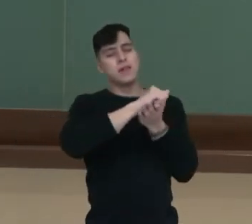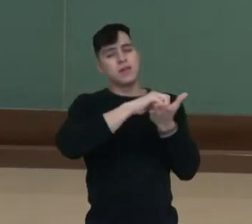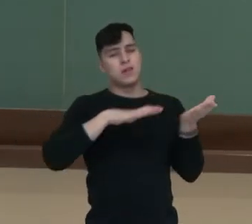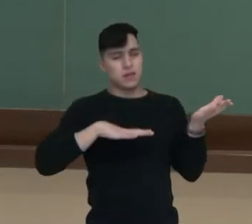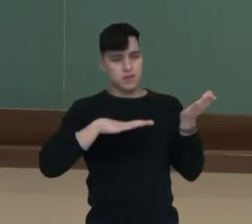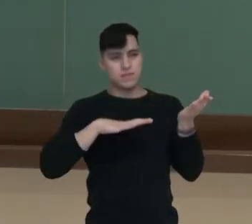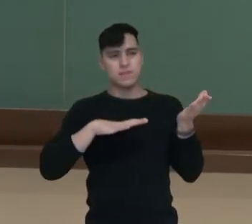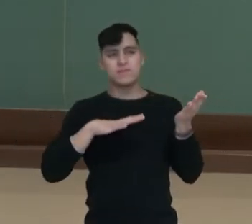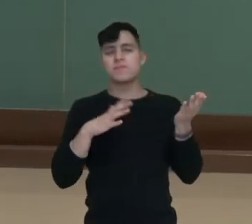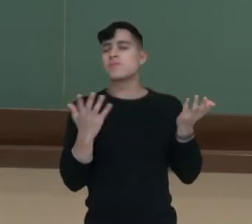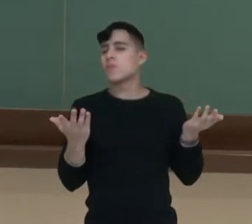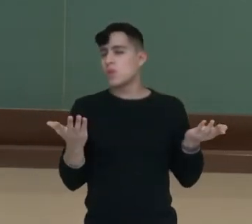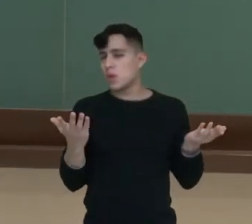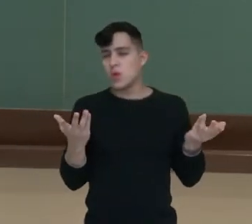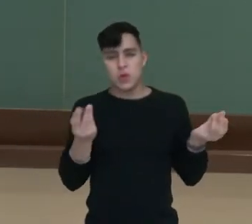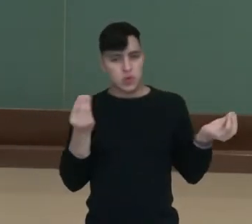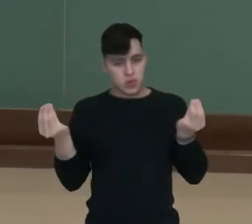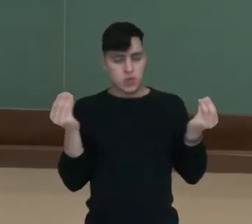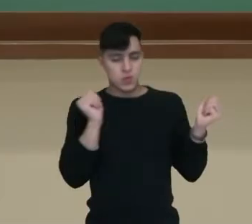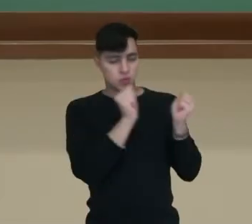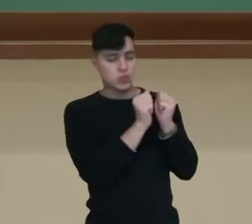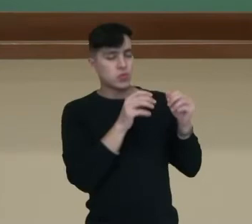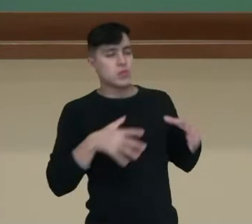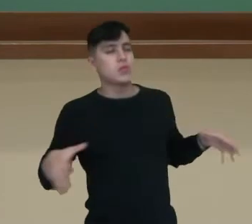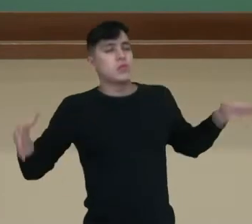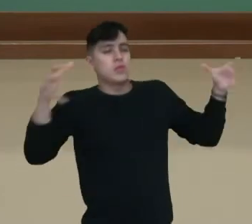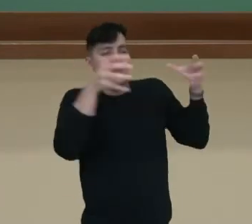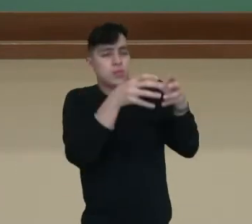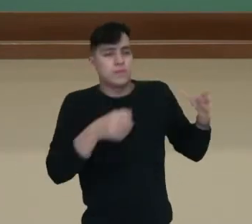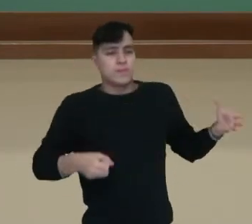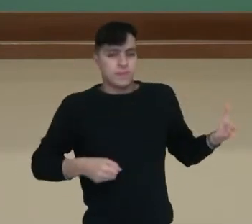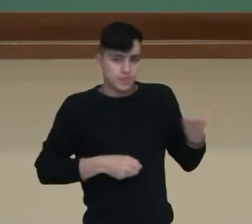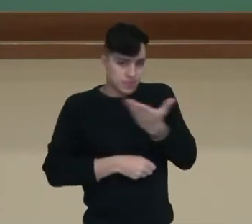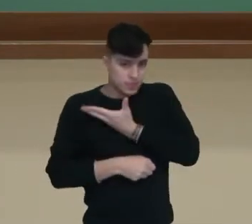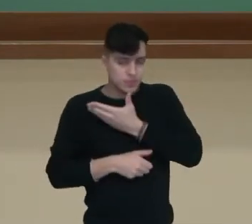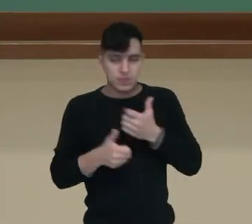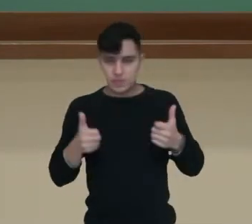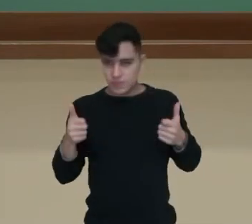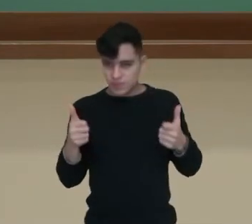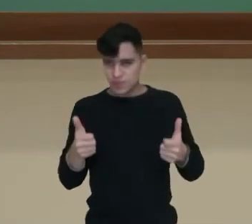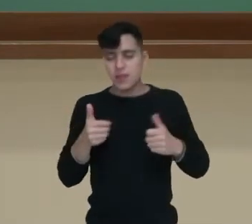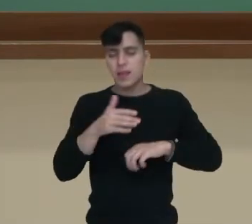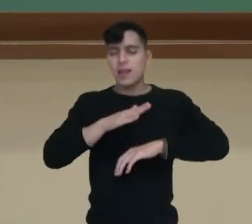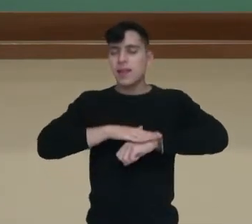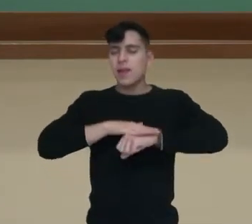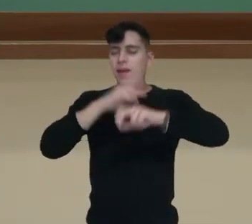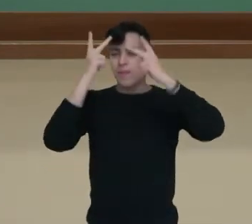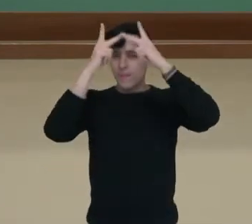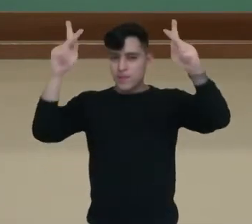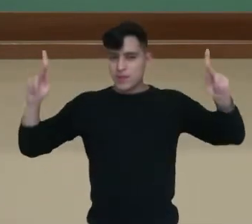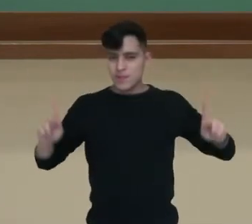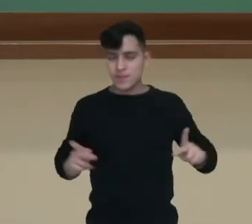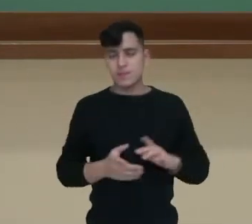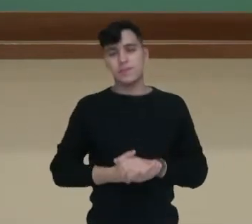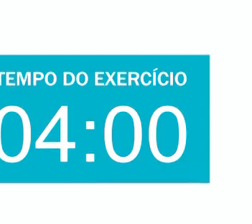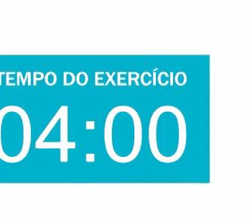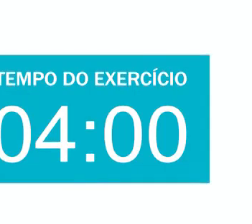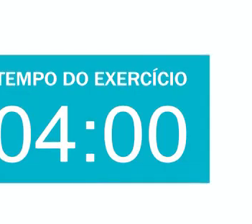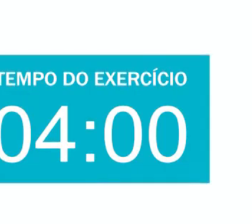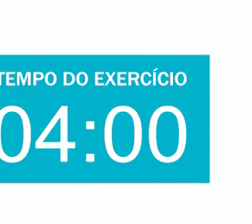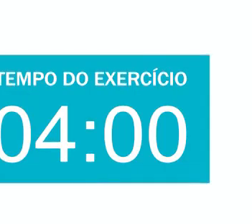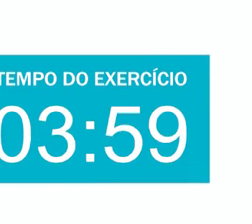oposição para realizar com seus colegas. Então, tempo para vocês para fazer as atividades.